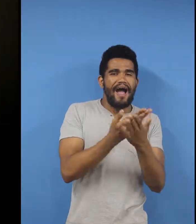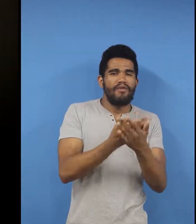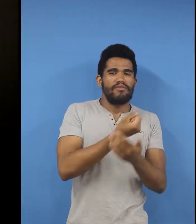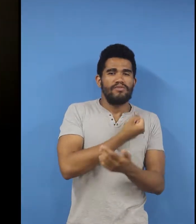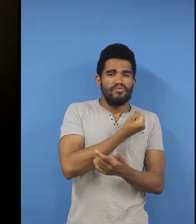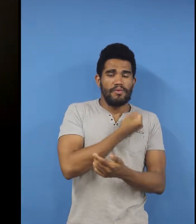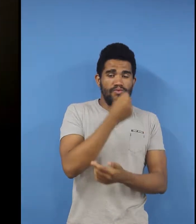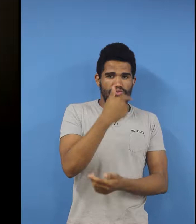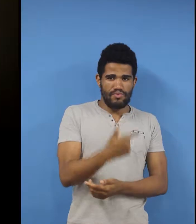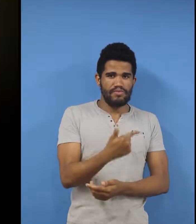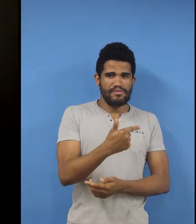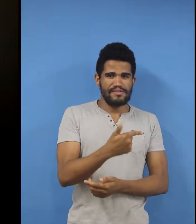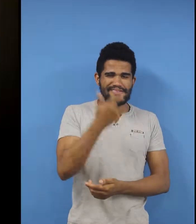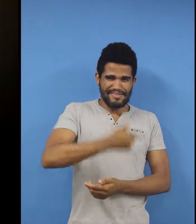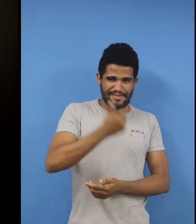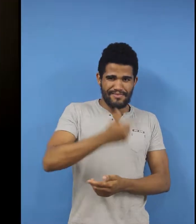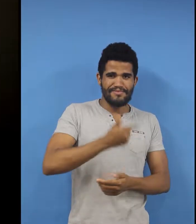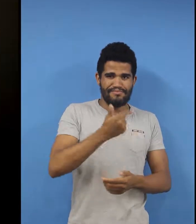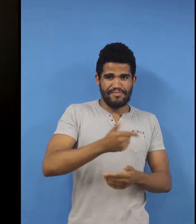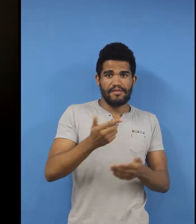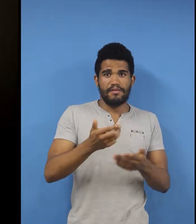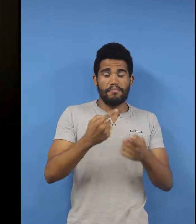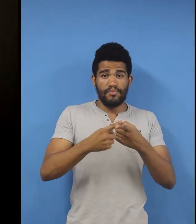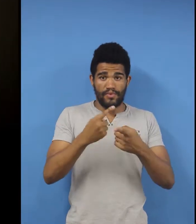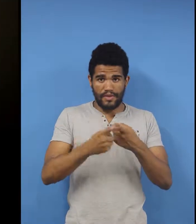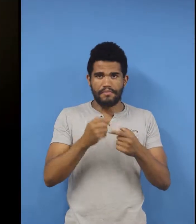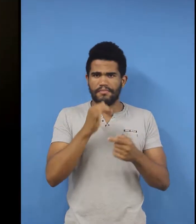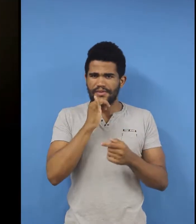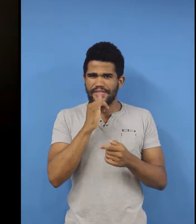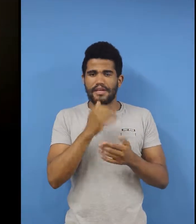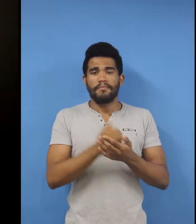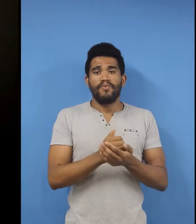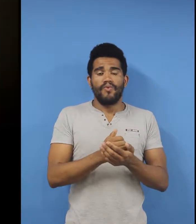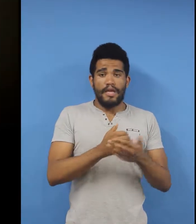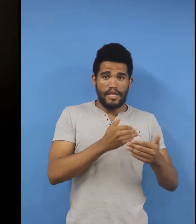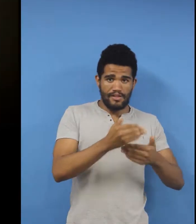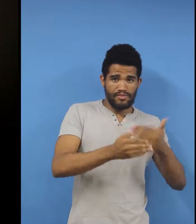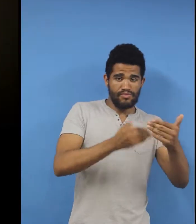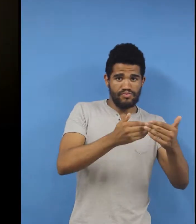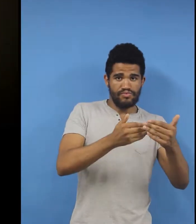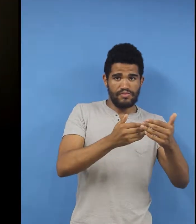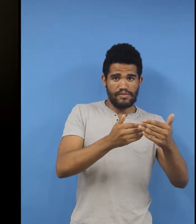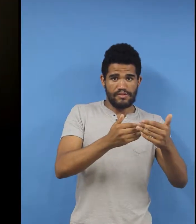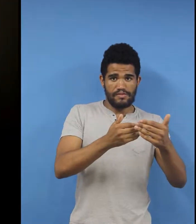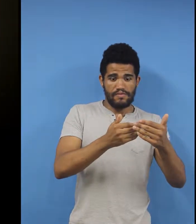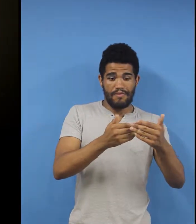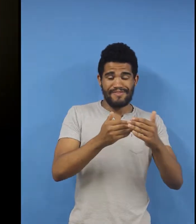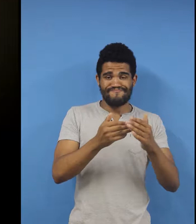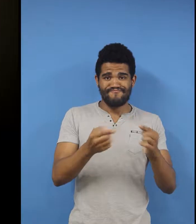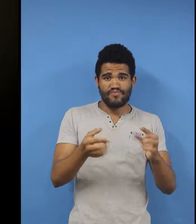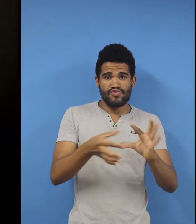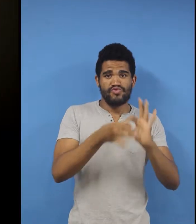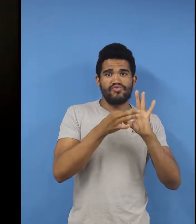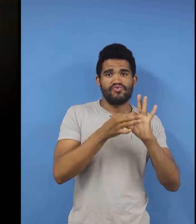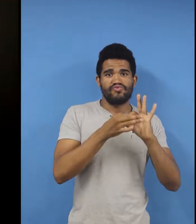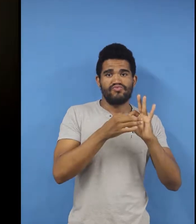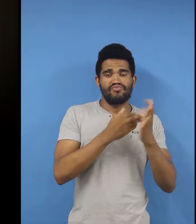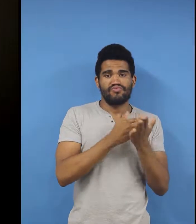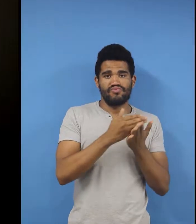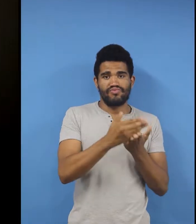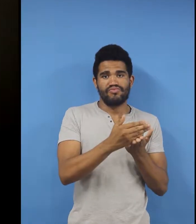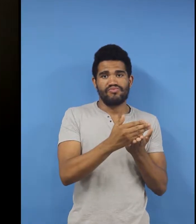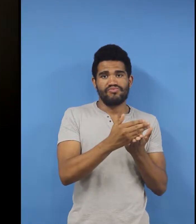2, porque eu quero que vocês entendam que a redação, né, introdução, desenvolvimento e conclusão estão